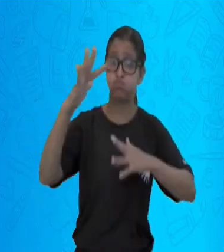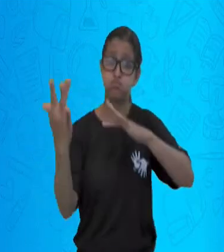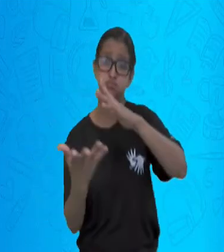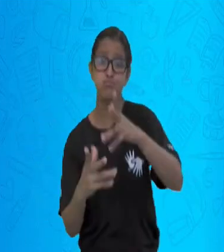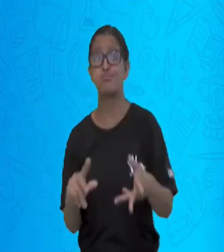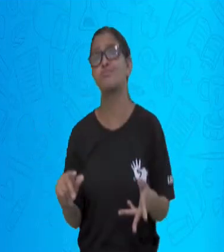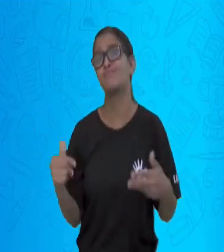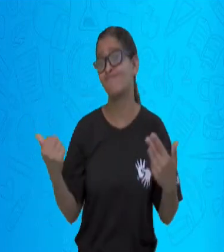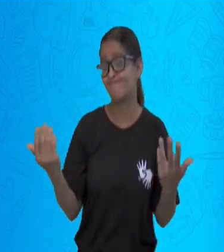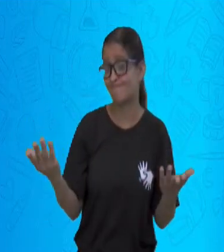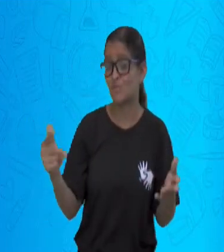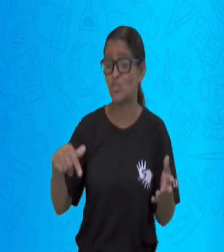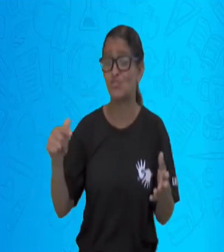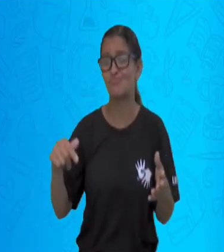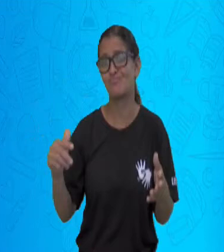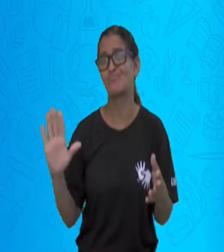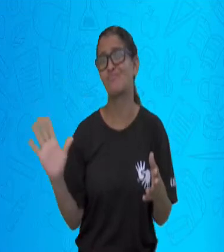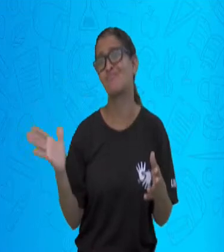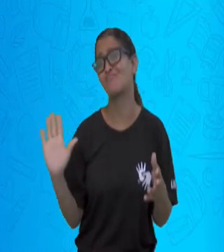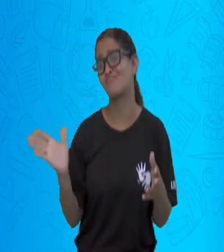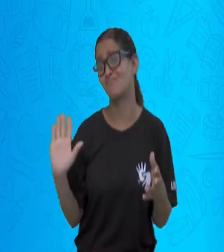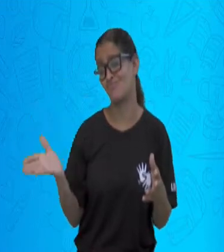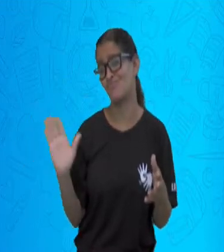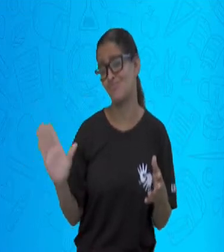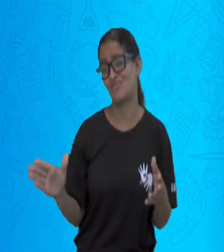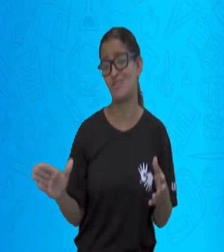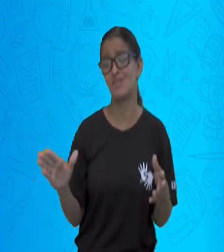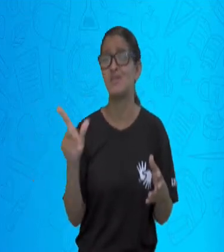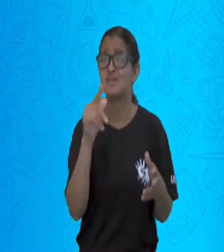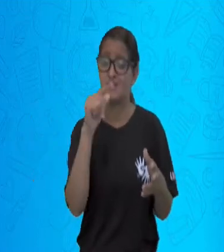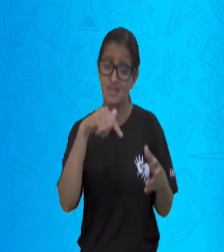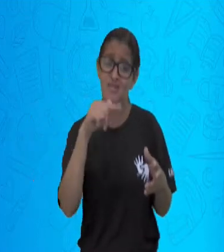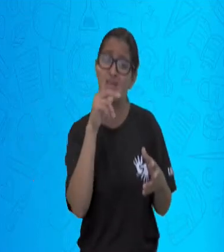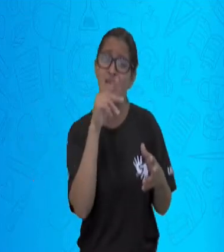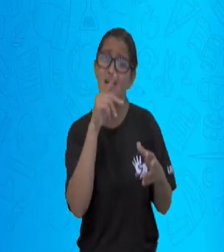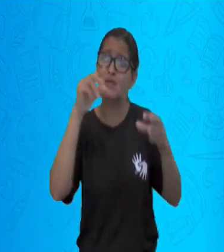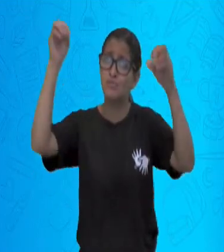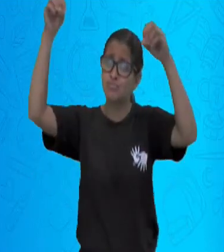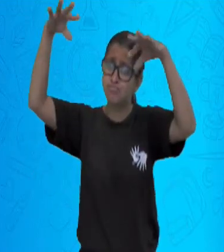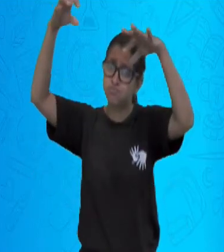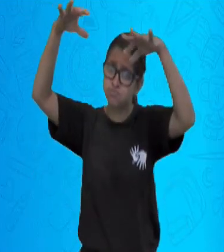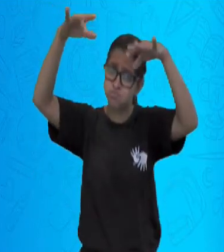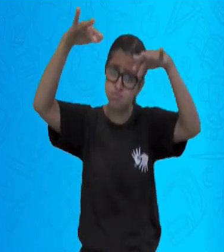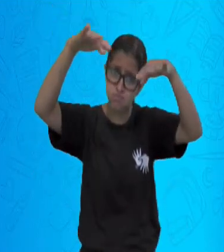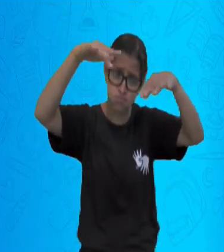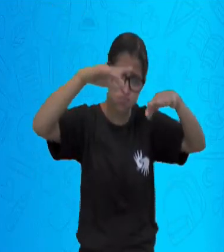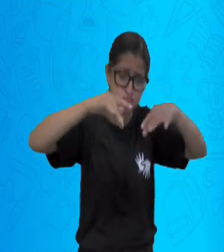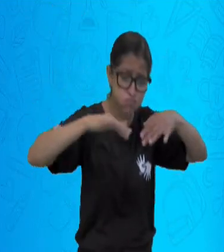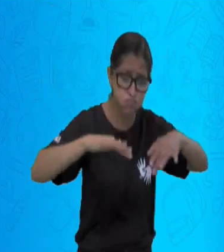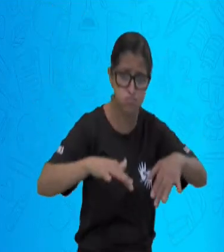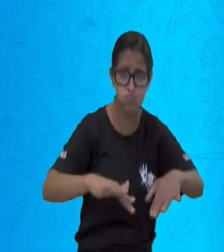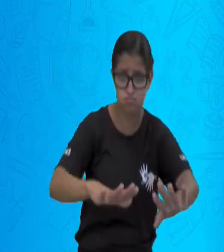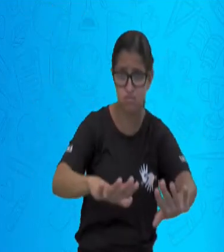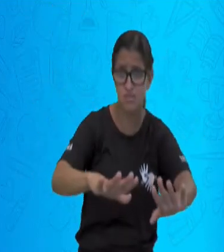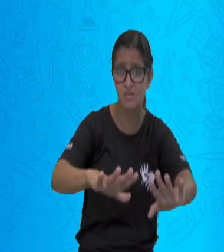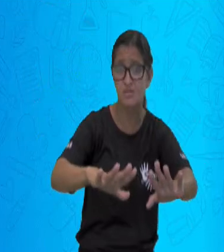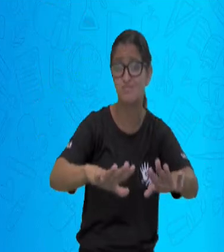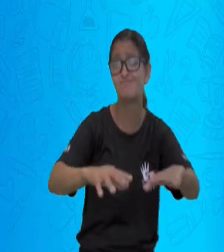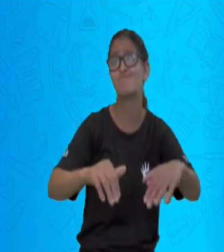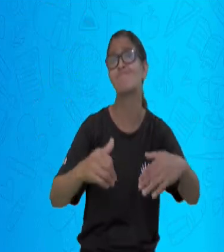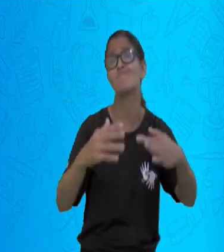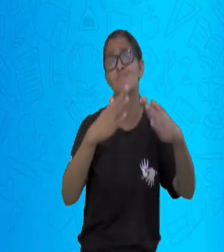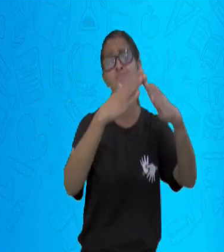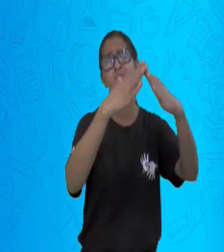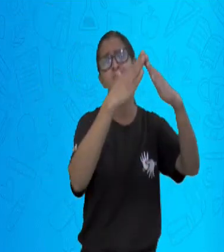já aconteceu aqui na nossa cidade, as enchentes, né, casas que estão em pontos de risco, que caem quando chovem